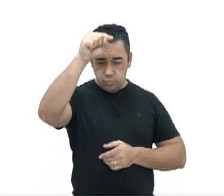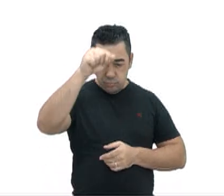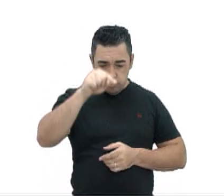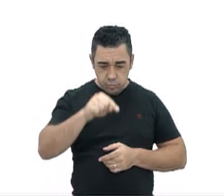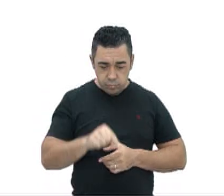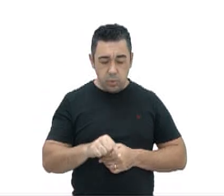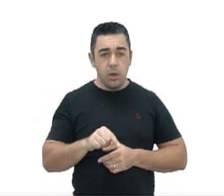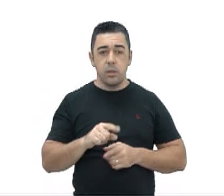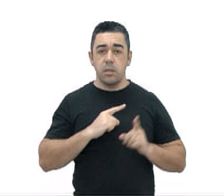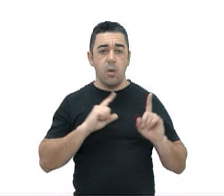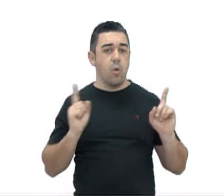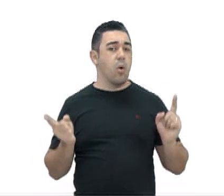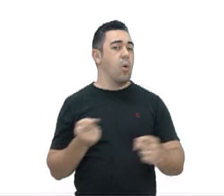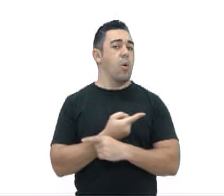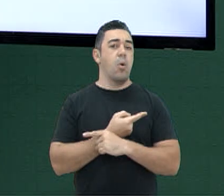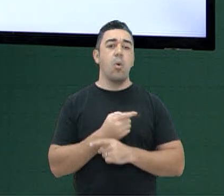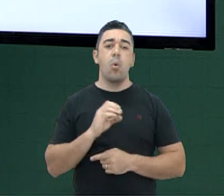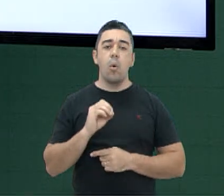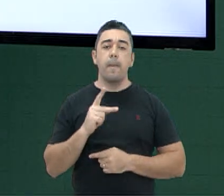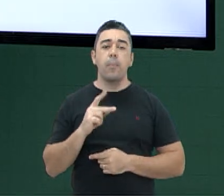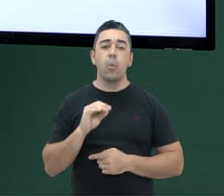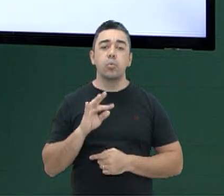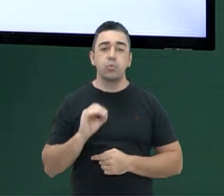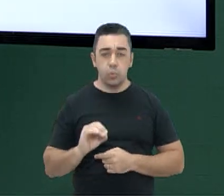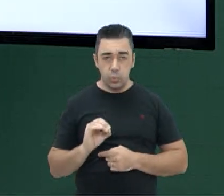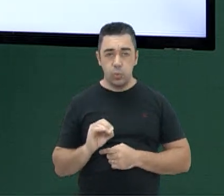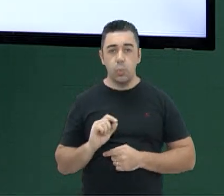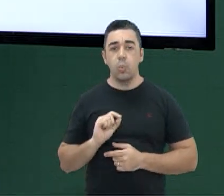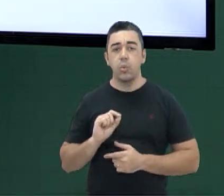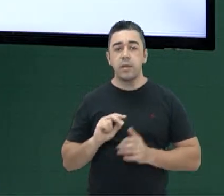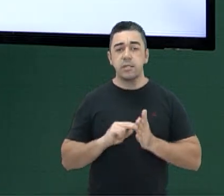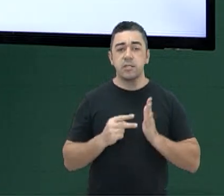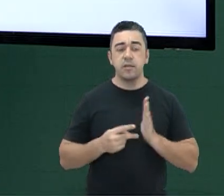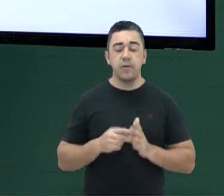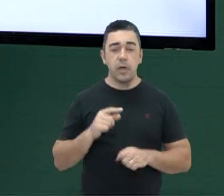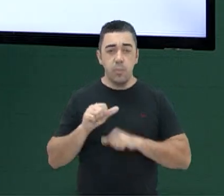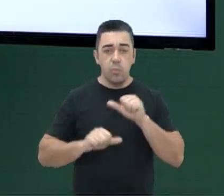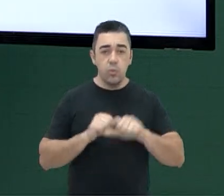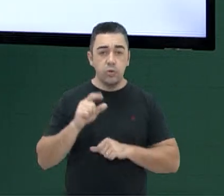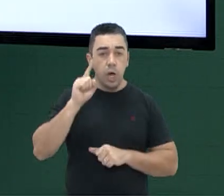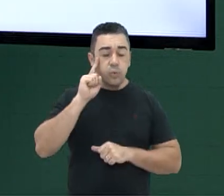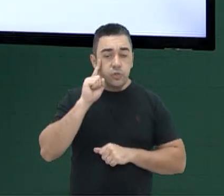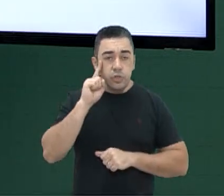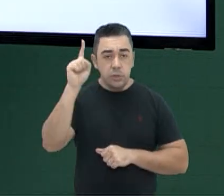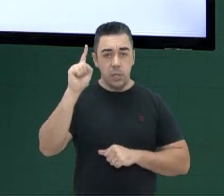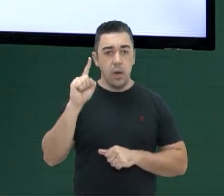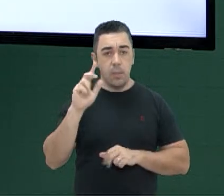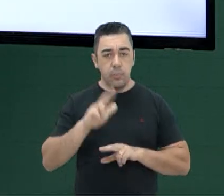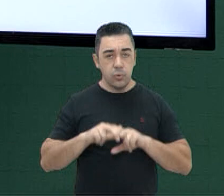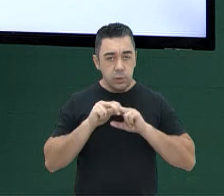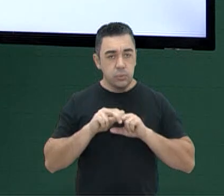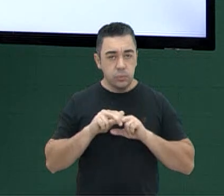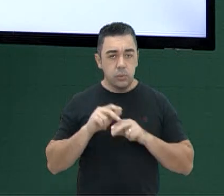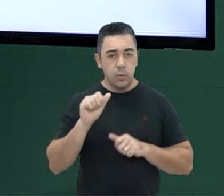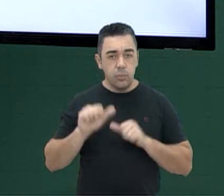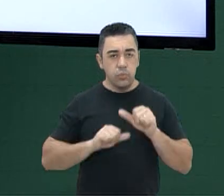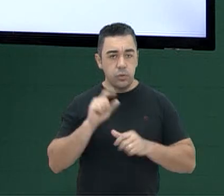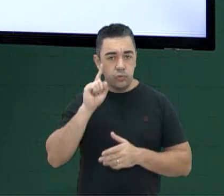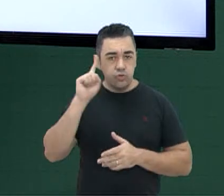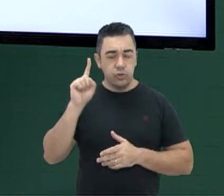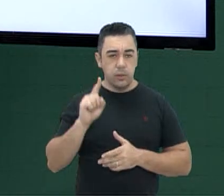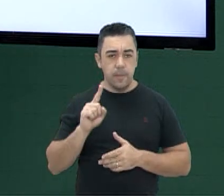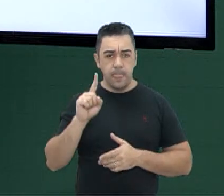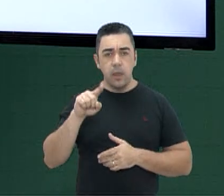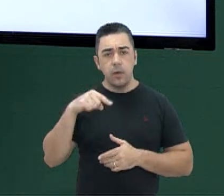Greenwich, que é uma convenção internacional para que seja feita a mudança da data, onde nós mudamos a data. Mas isso você